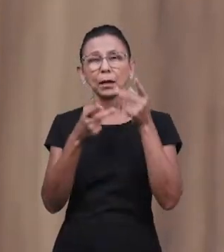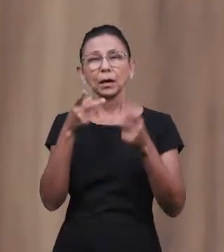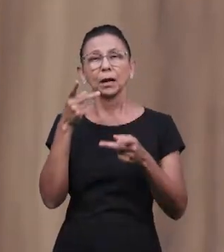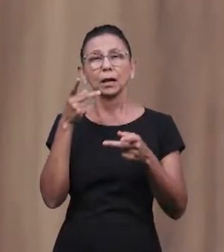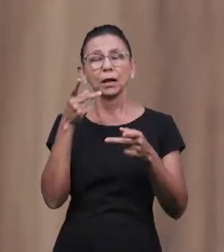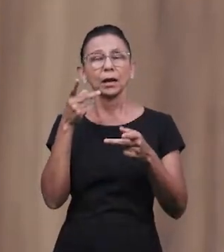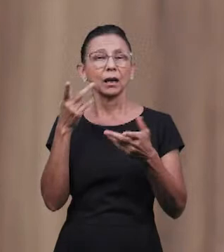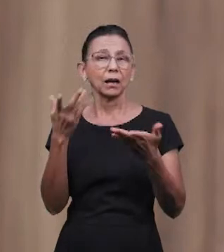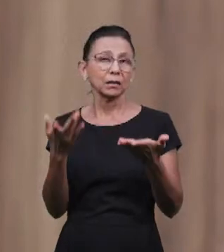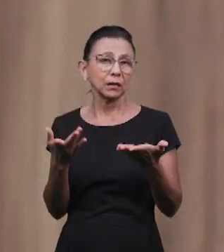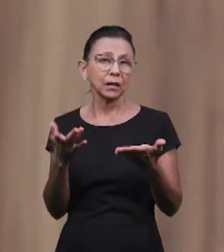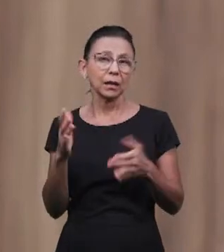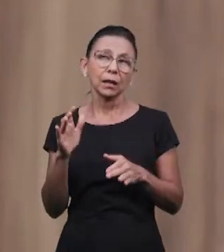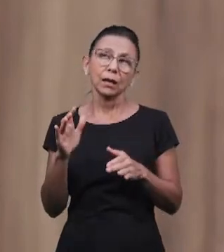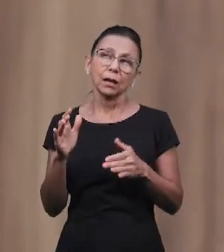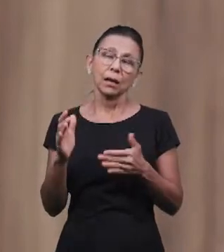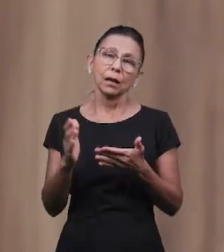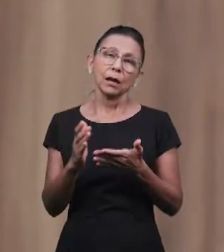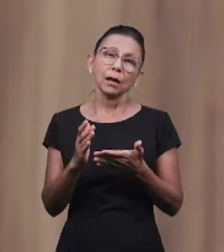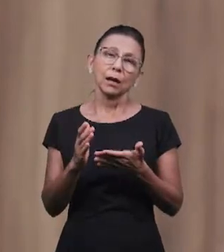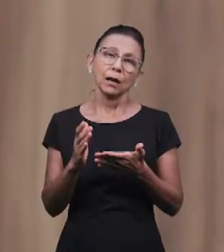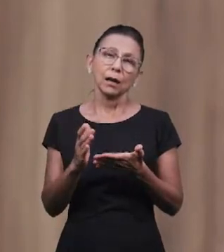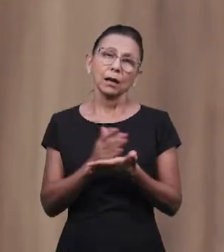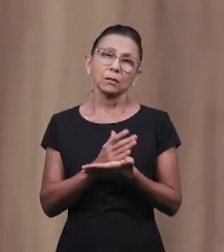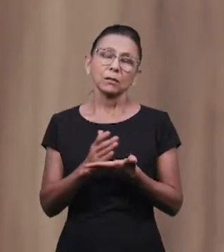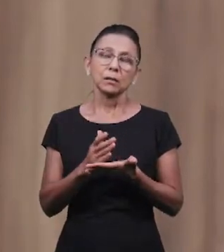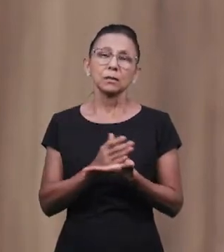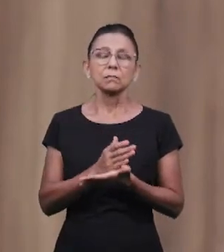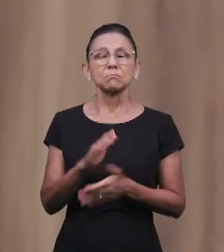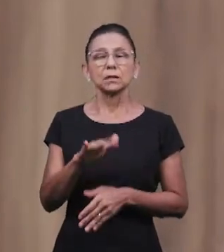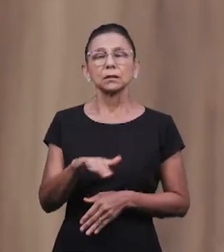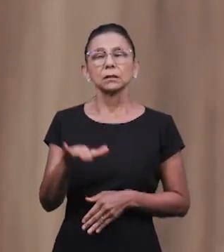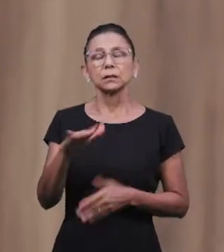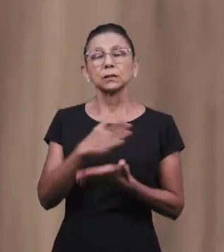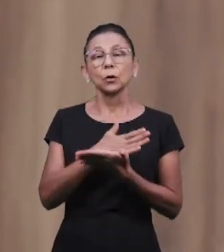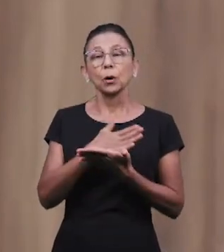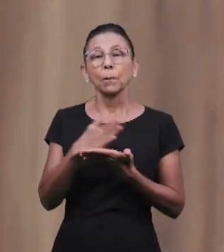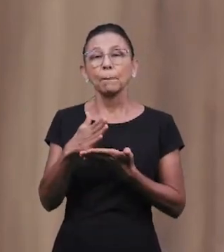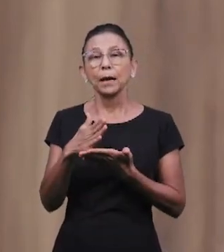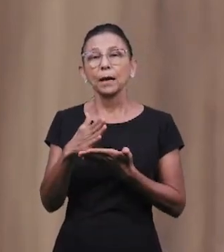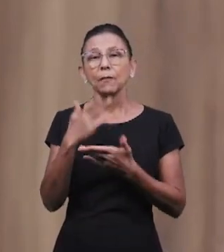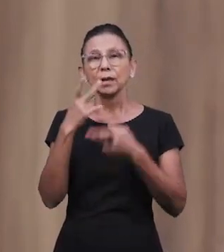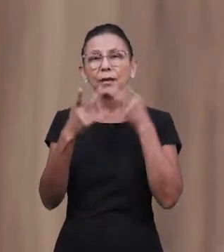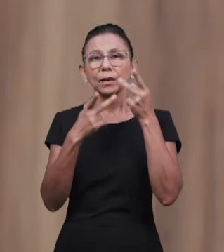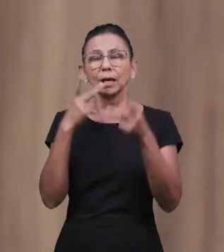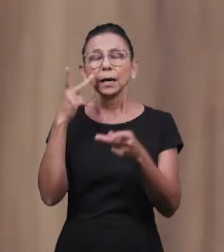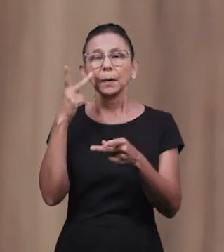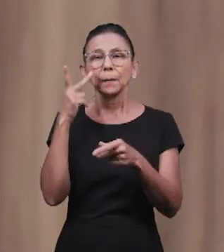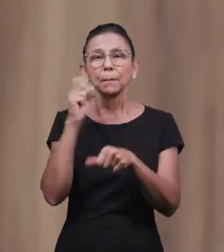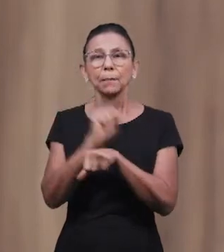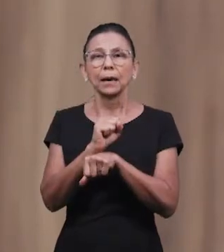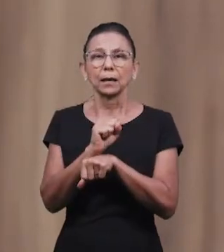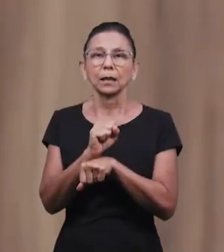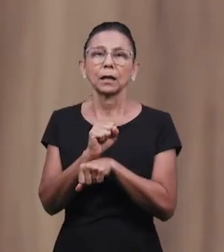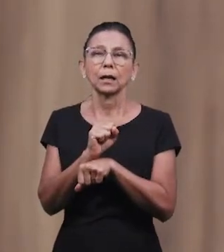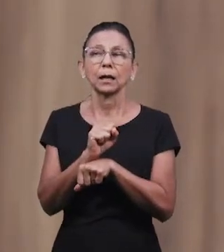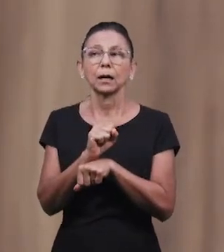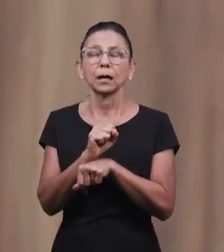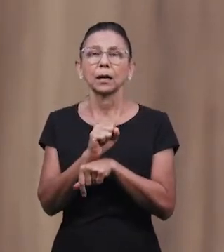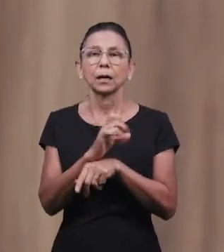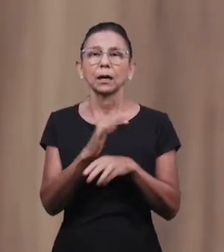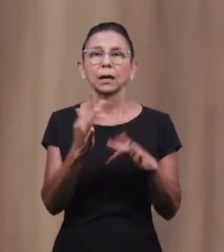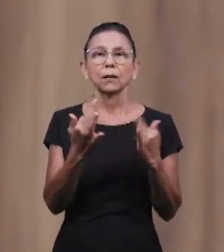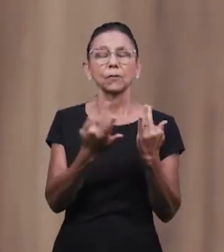da fala. Crianças que de repente começam a dizer as primeiras palavras e param. E aí a família